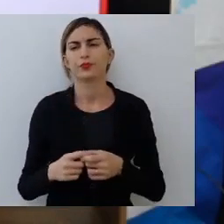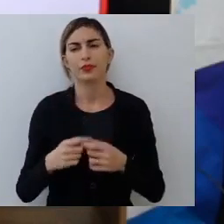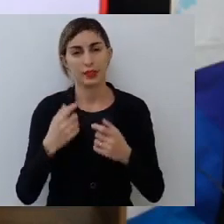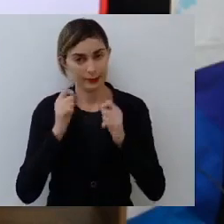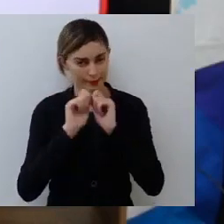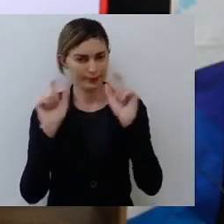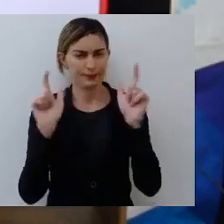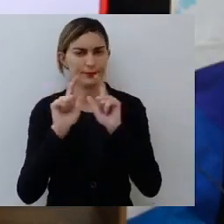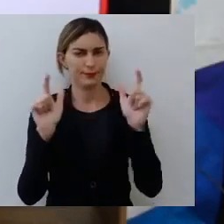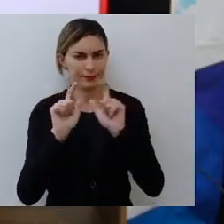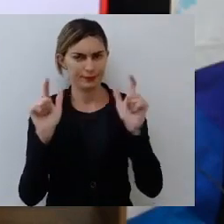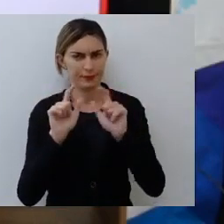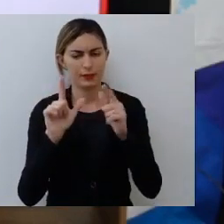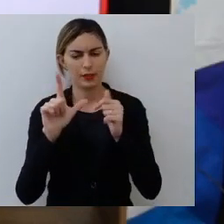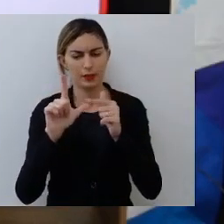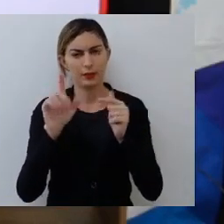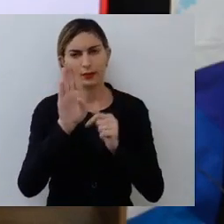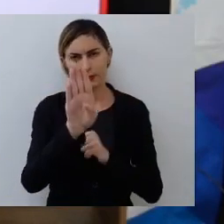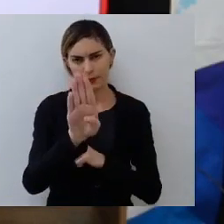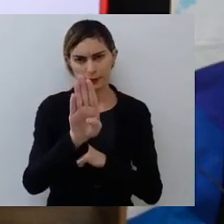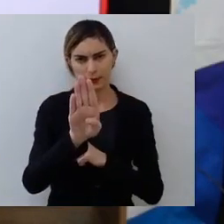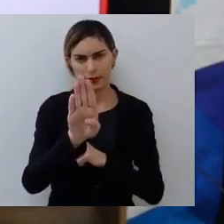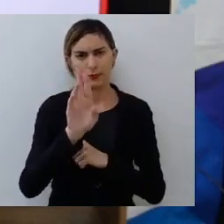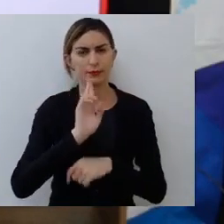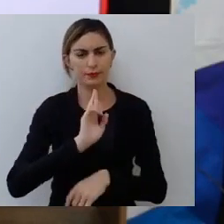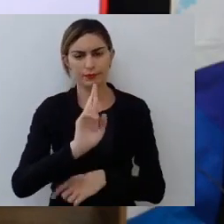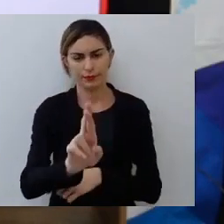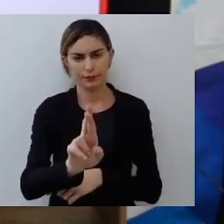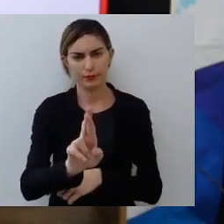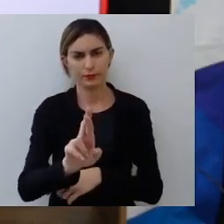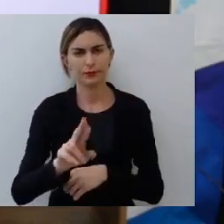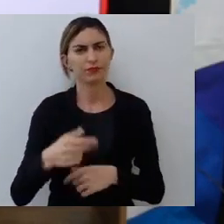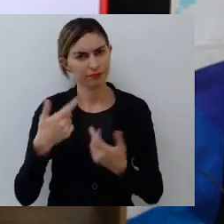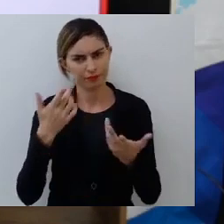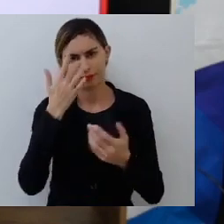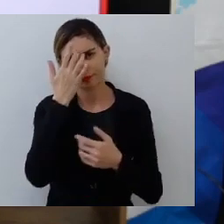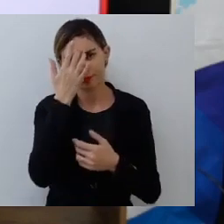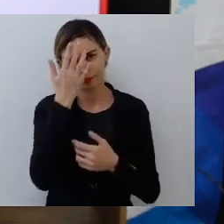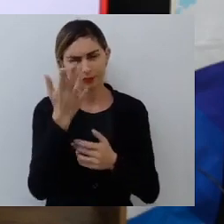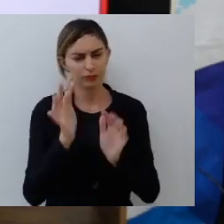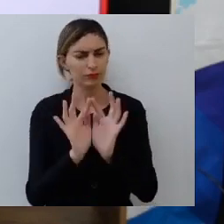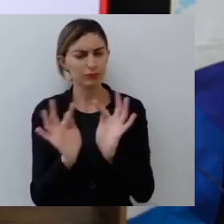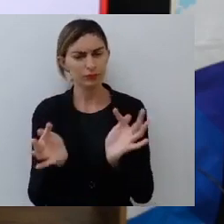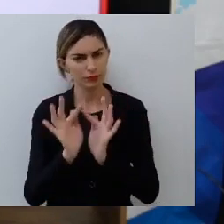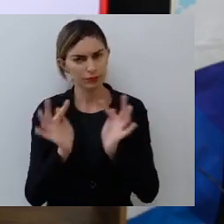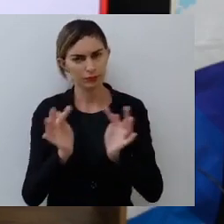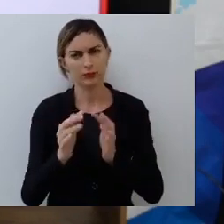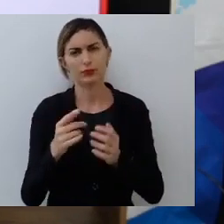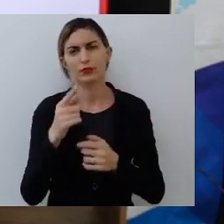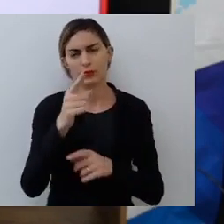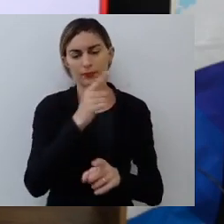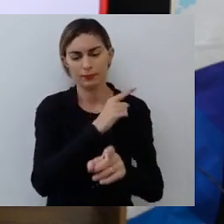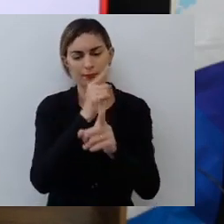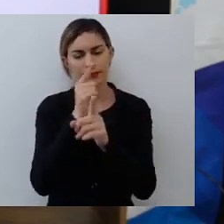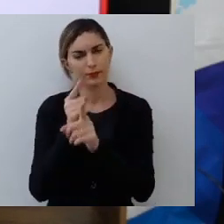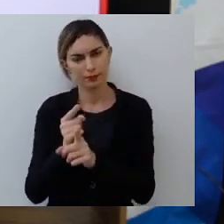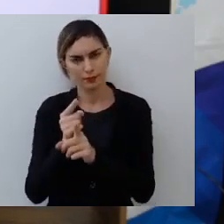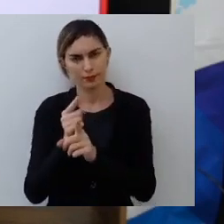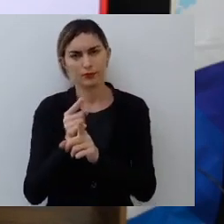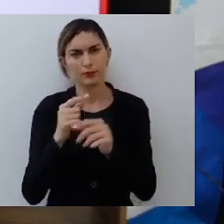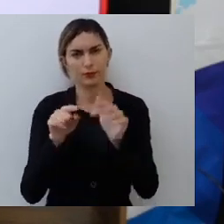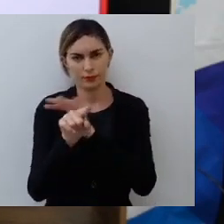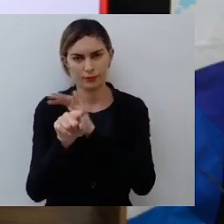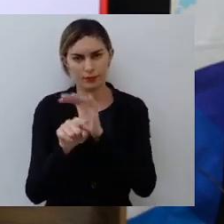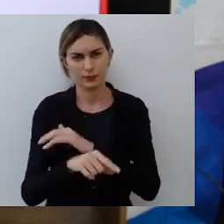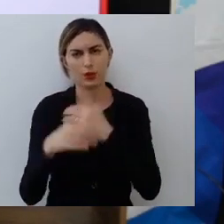fique esperto. Letra B foi a nossa resposta. Questão fácil, questão simples. Você vai encontrar esse tipo de